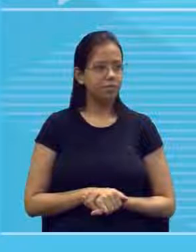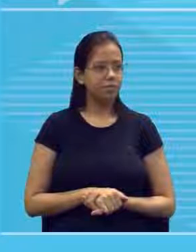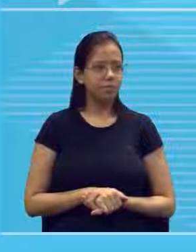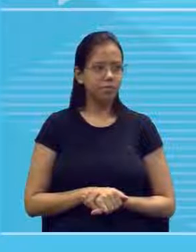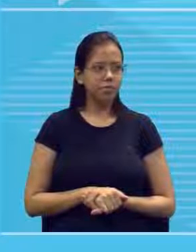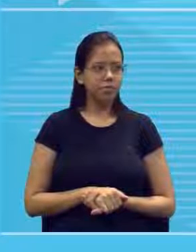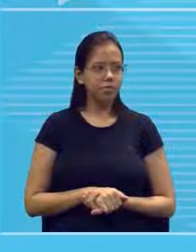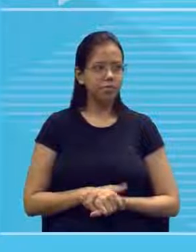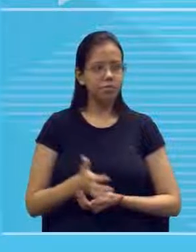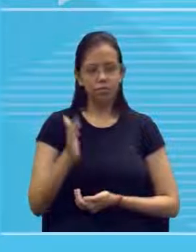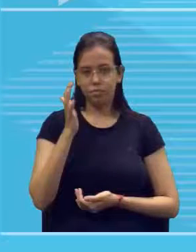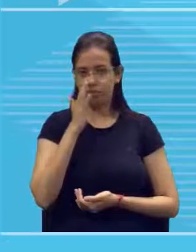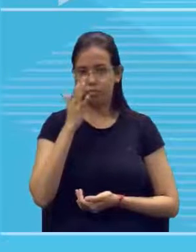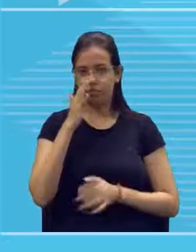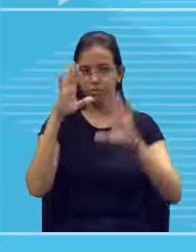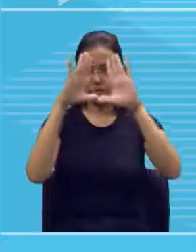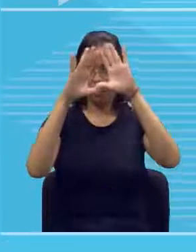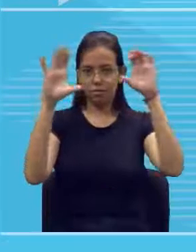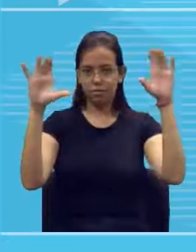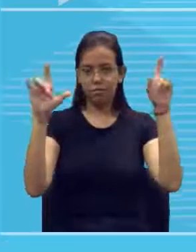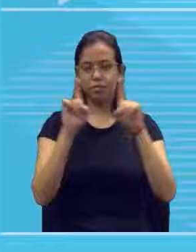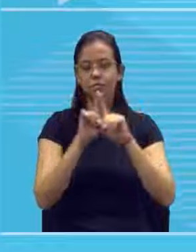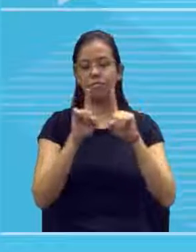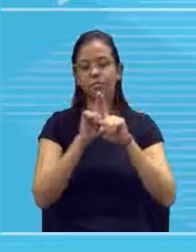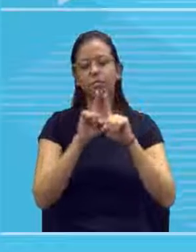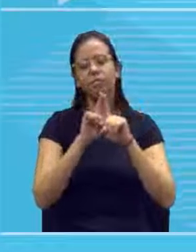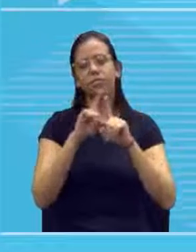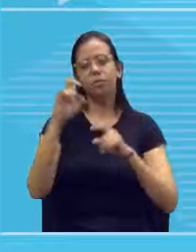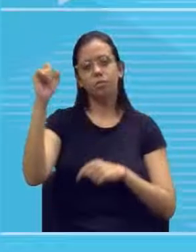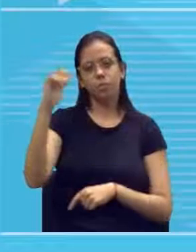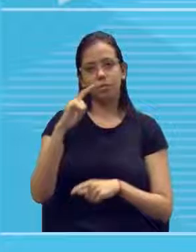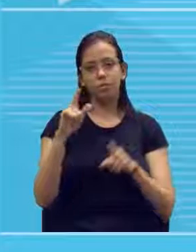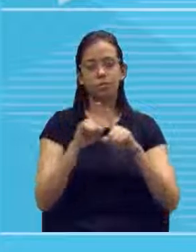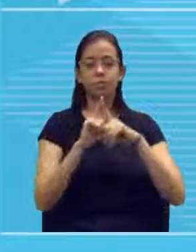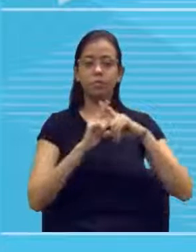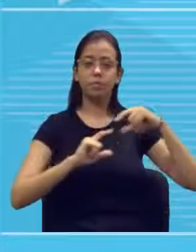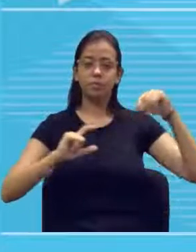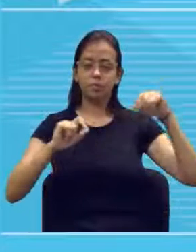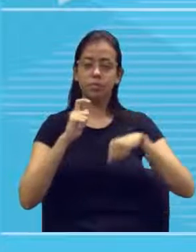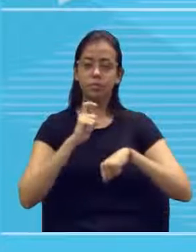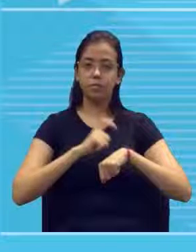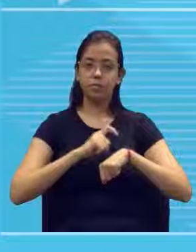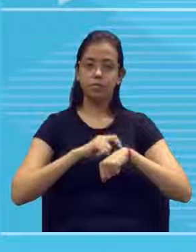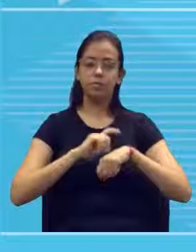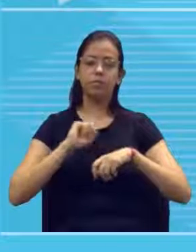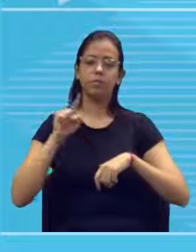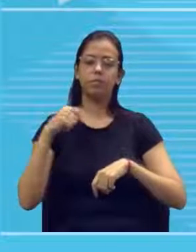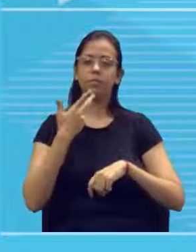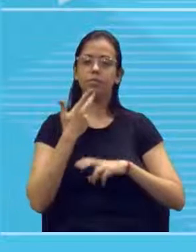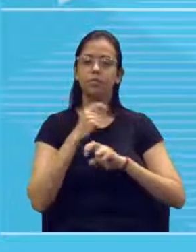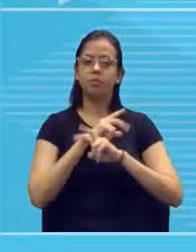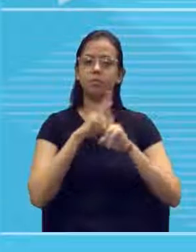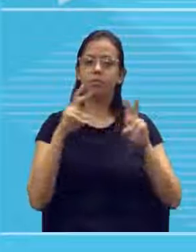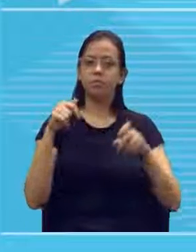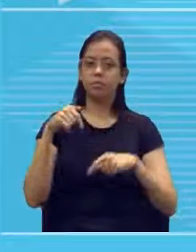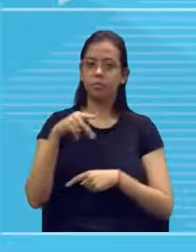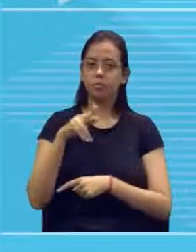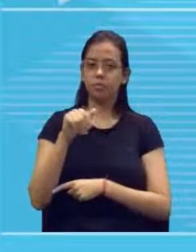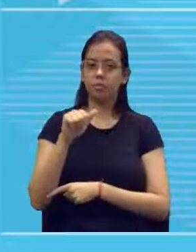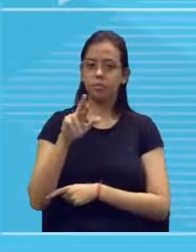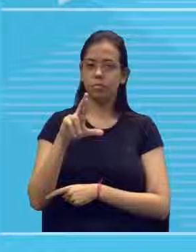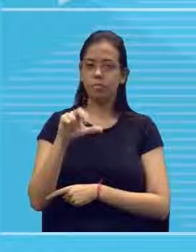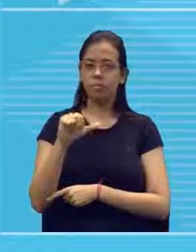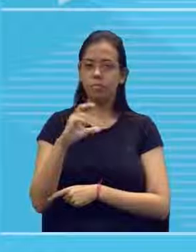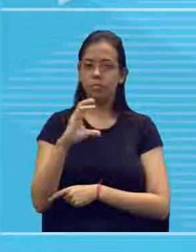observando né o sol EA lua bem na hora que a gente fala de Coaraci né para a gente